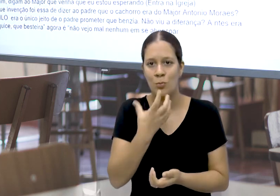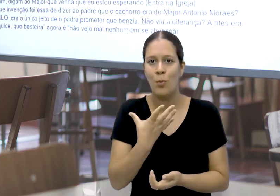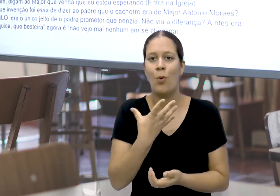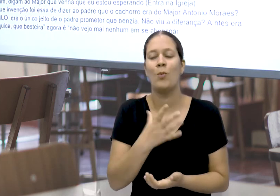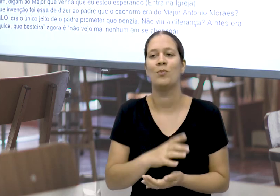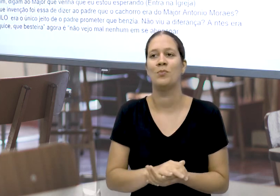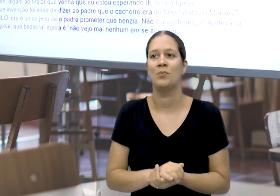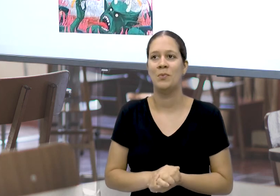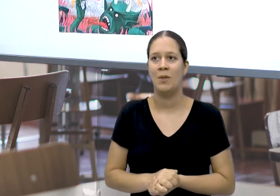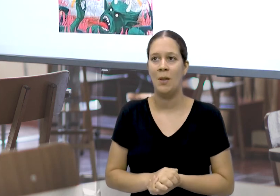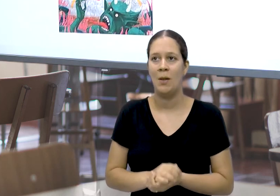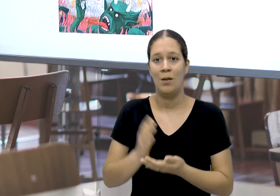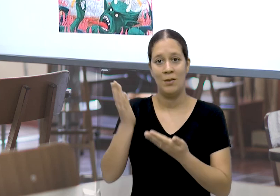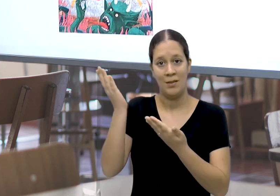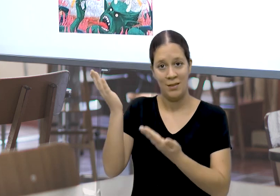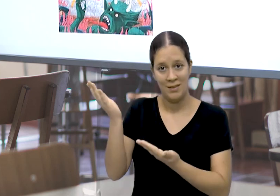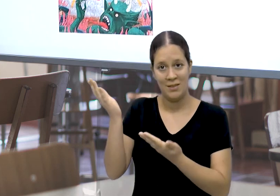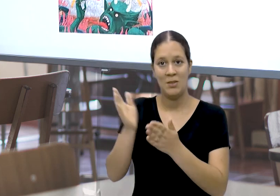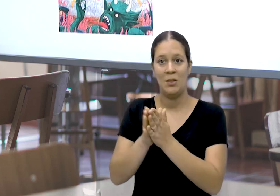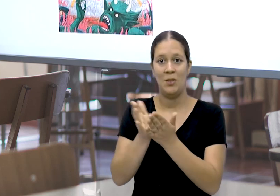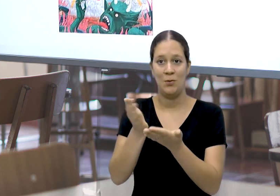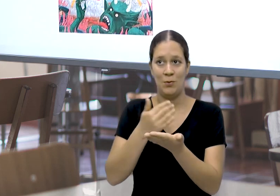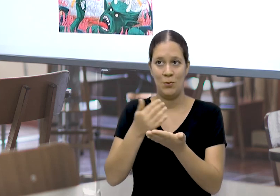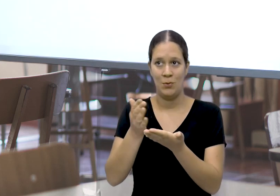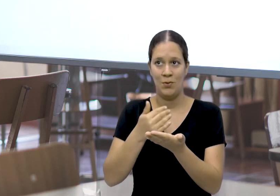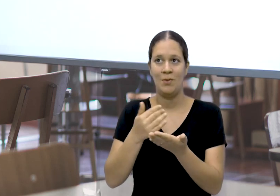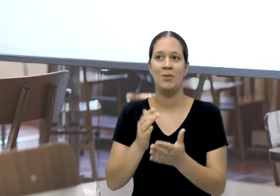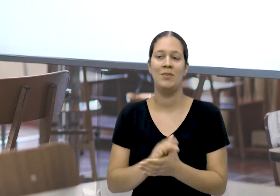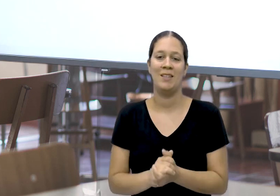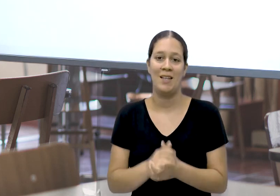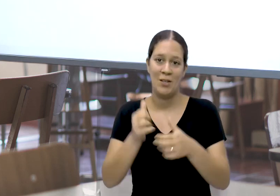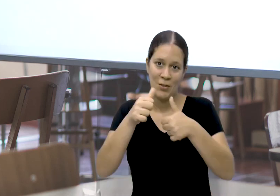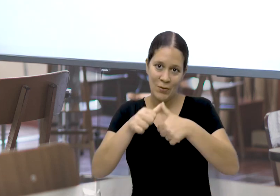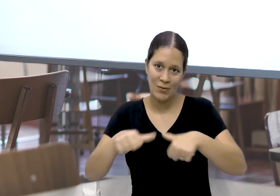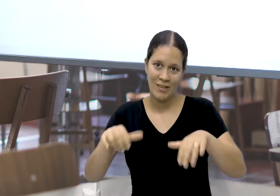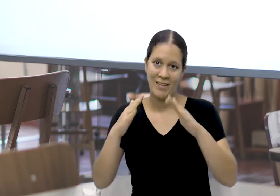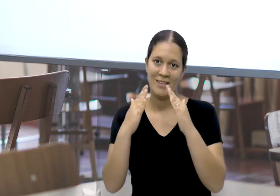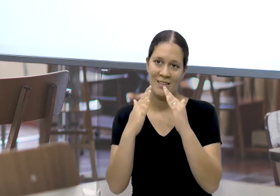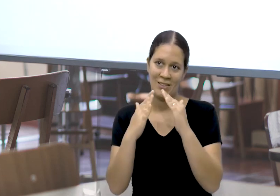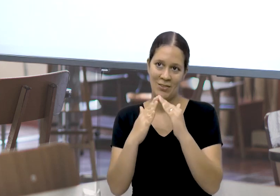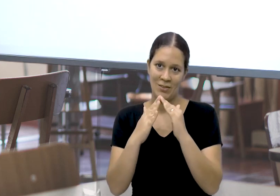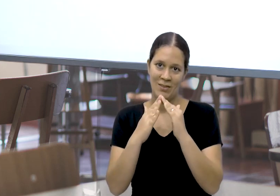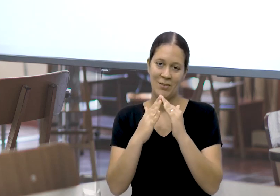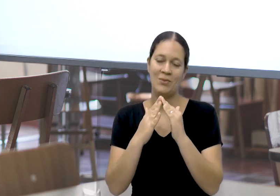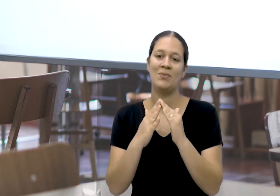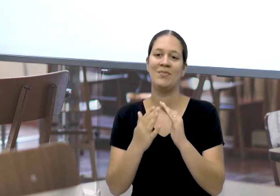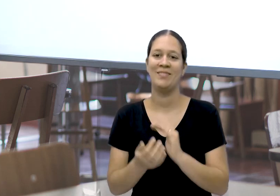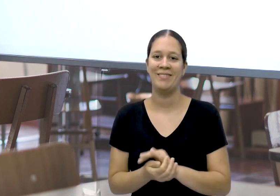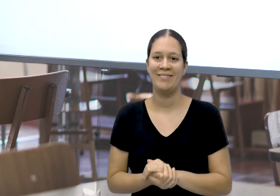muito a pena, tá? É isso. E